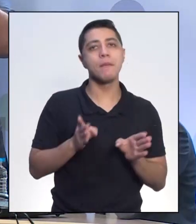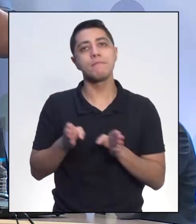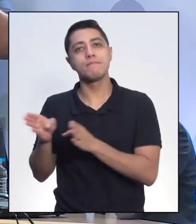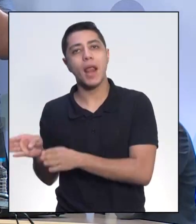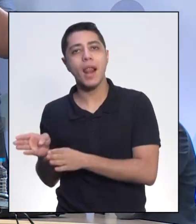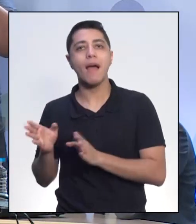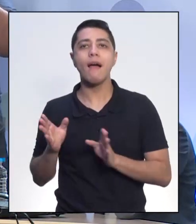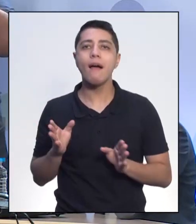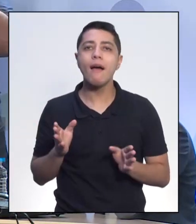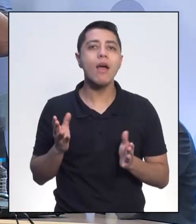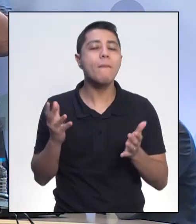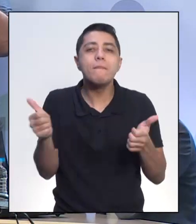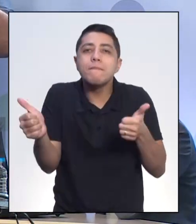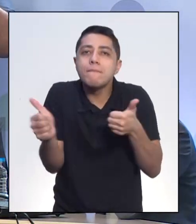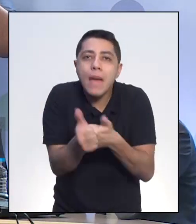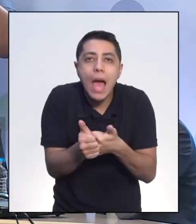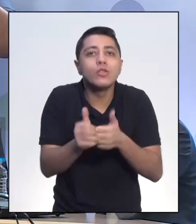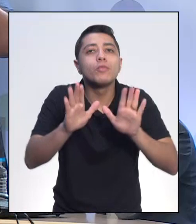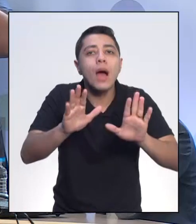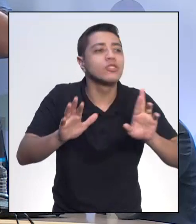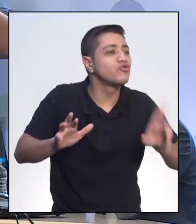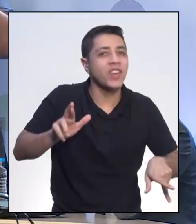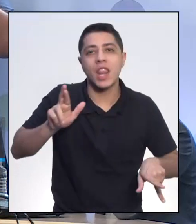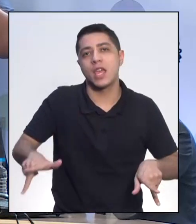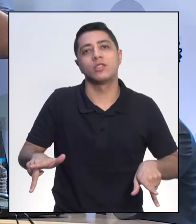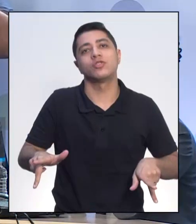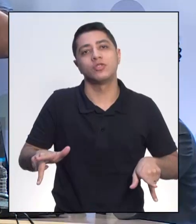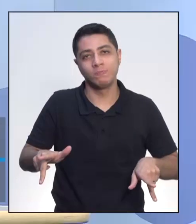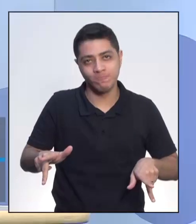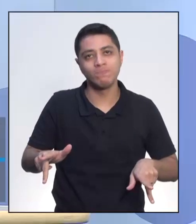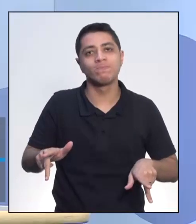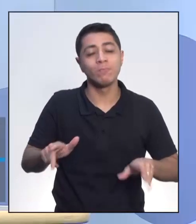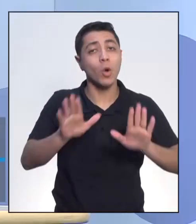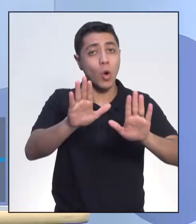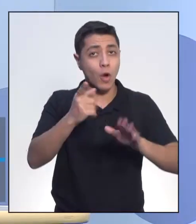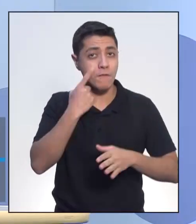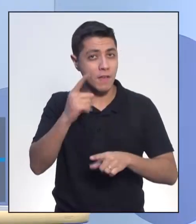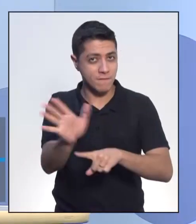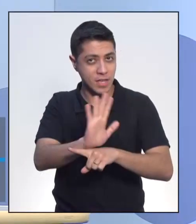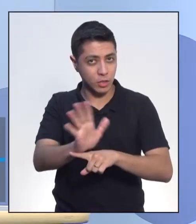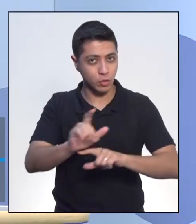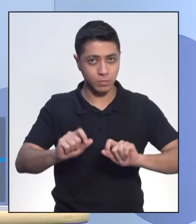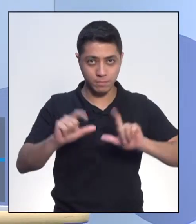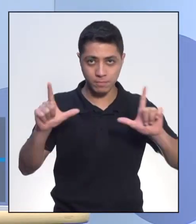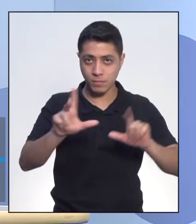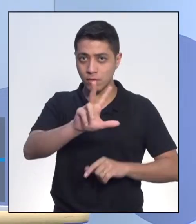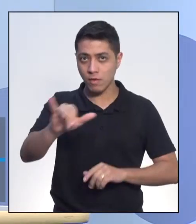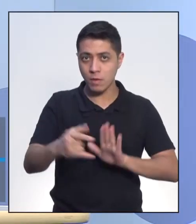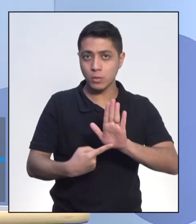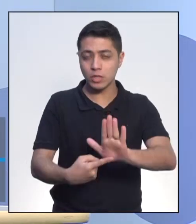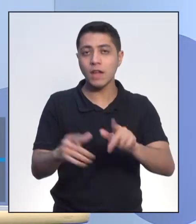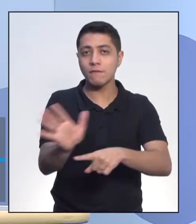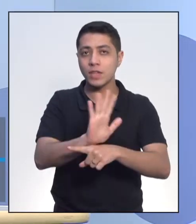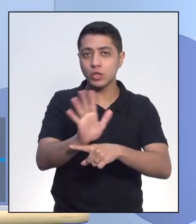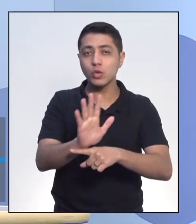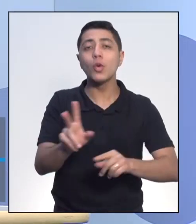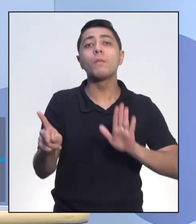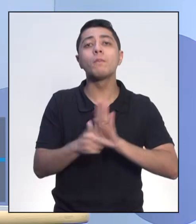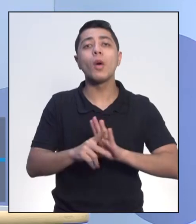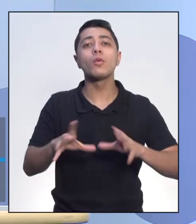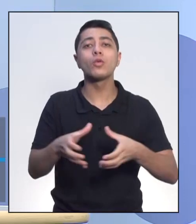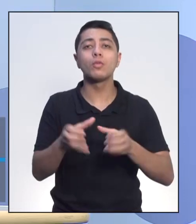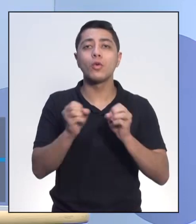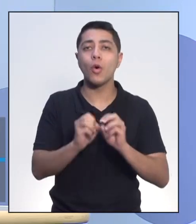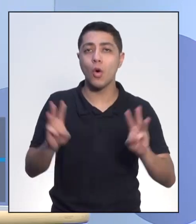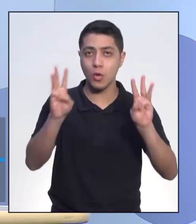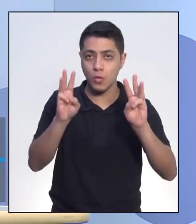aulas, né, para a gente estar discutindo, vamos ver um vídeo aí, né, professora? Exatamente. Então, nós veremos um vídeo da ONU, né? A